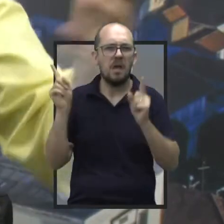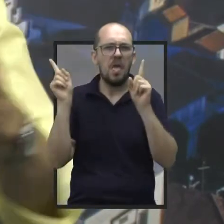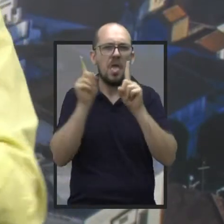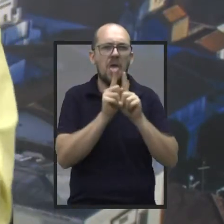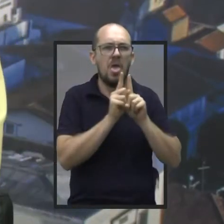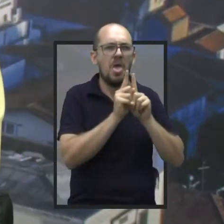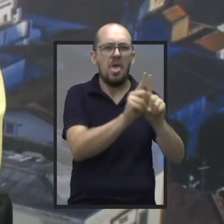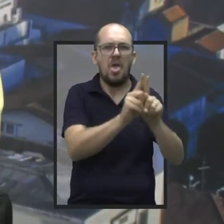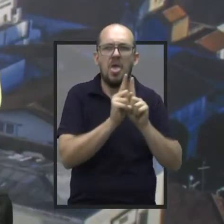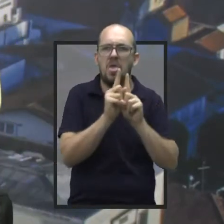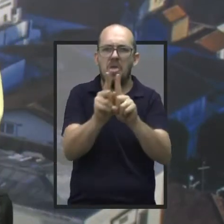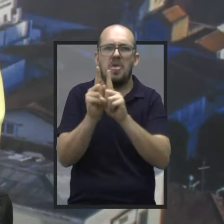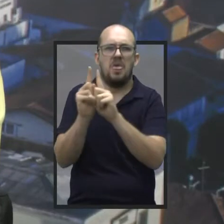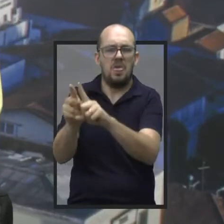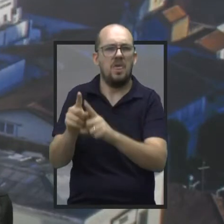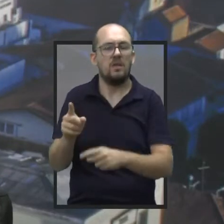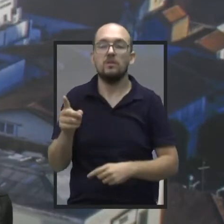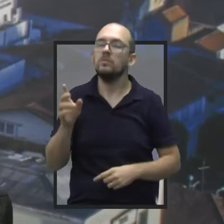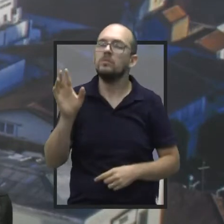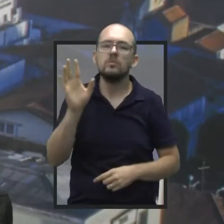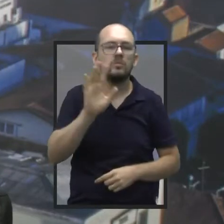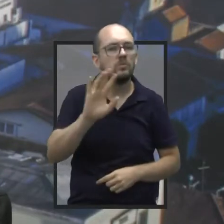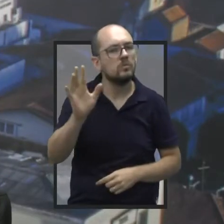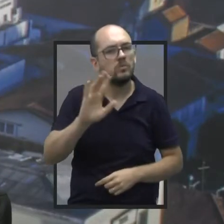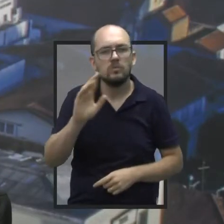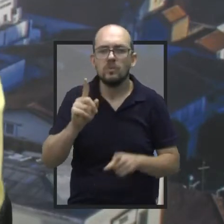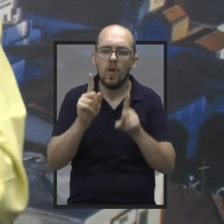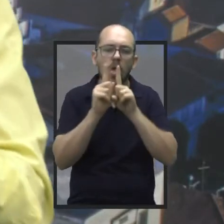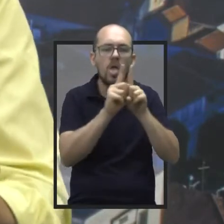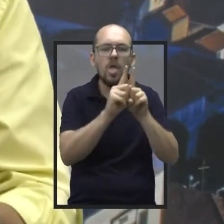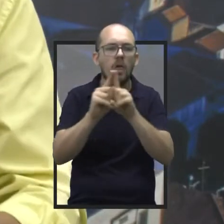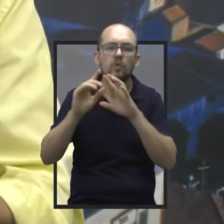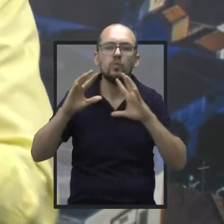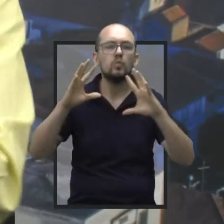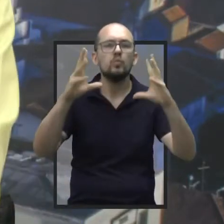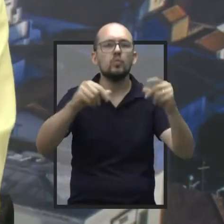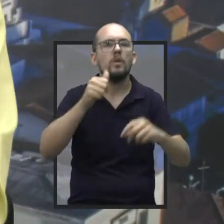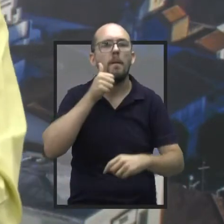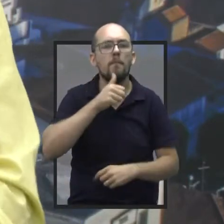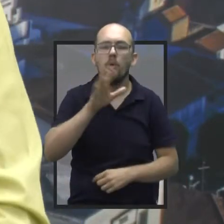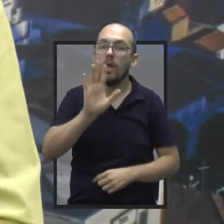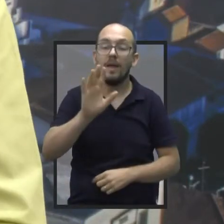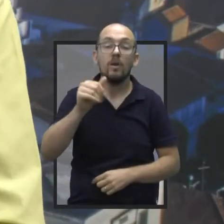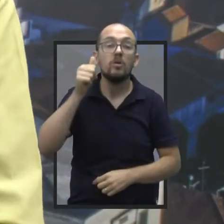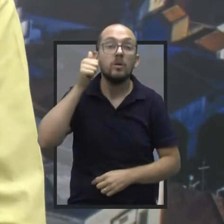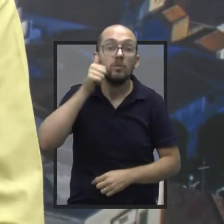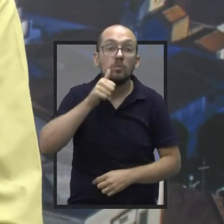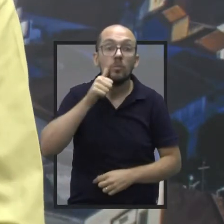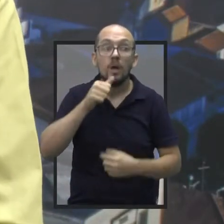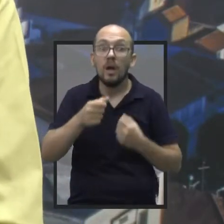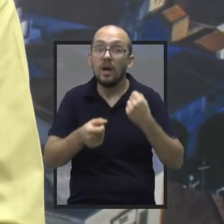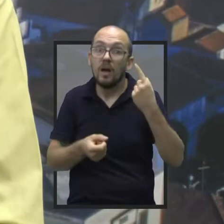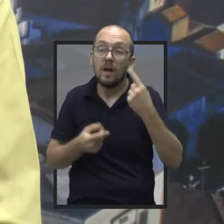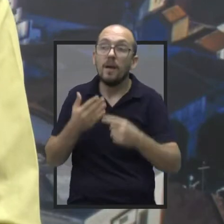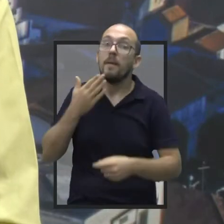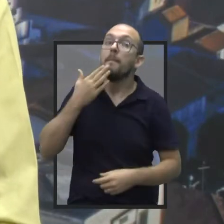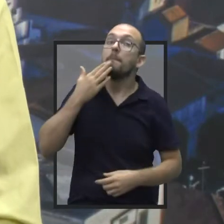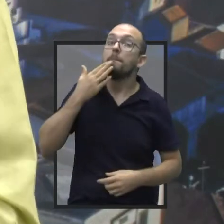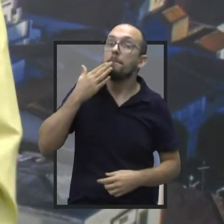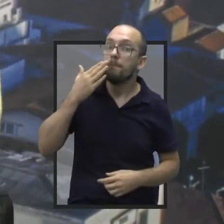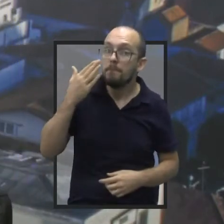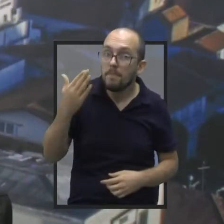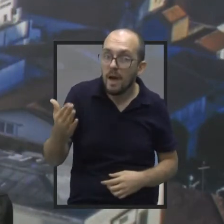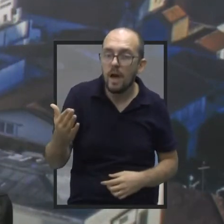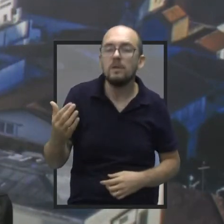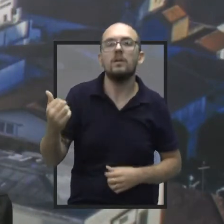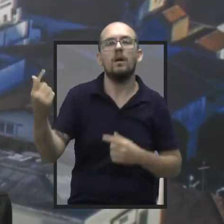todas as mulheres. Eles não são obrigados a todas as mulheres, Ângela, acho que foi a confusão. Eles são obrigados àquelas que solicitarem. Sim.